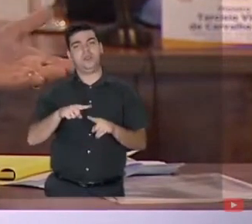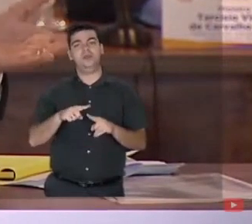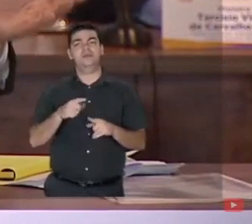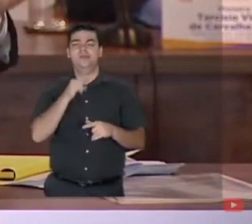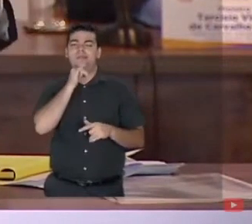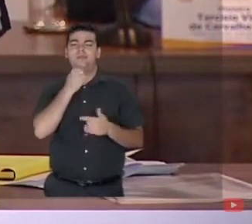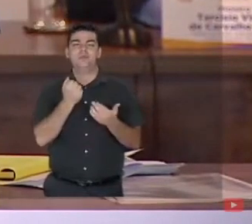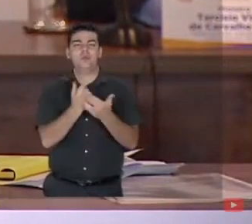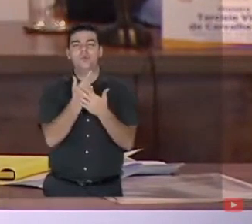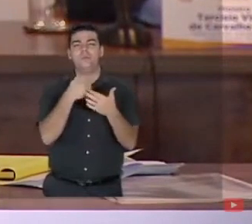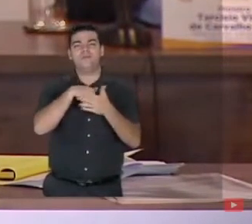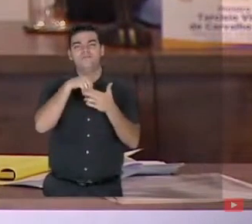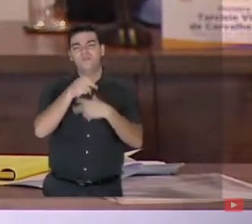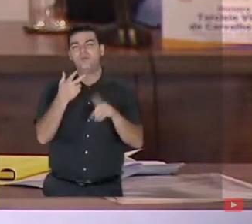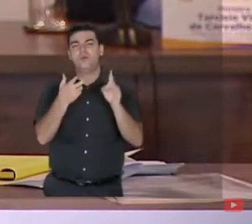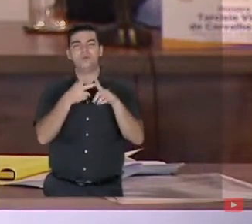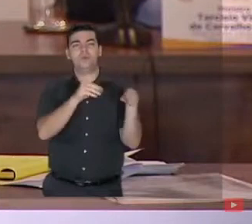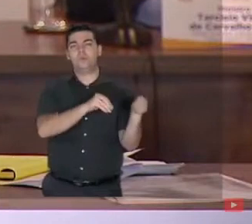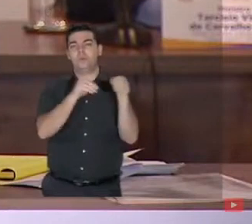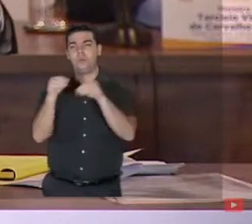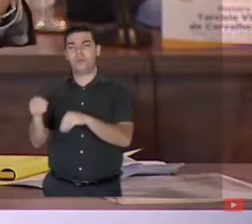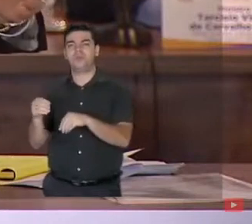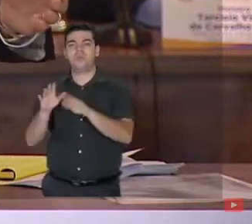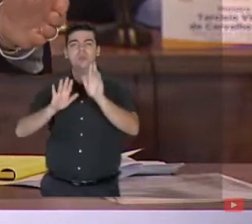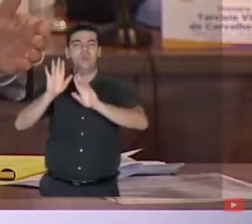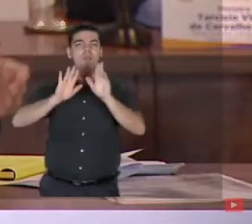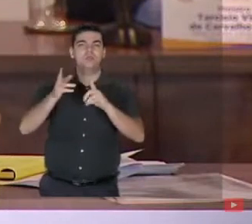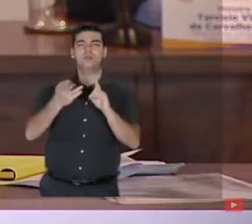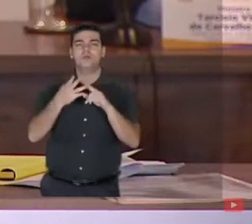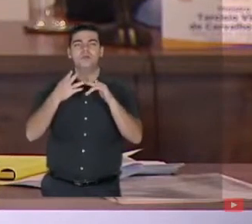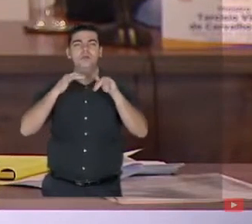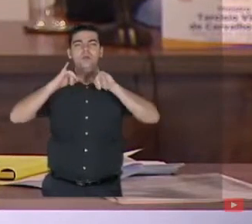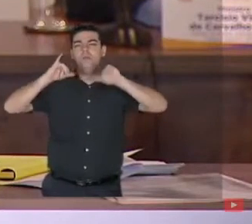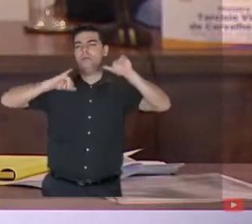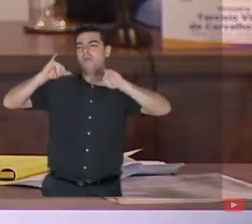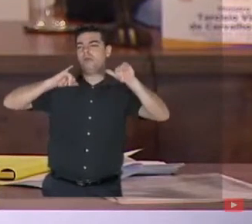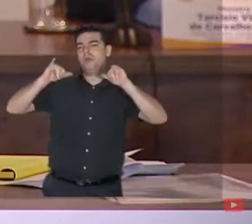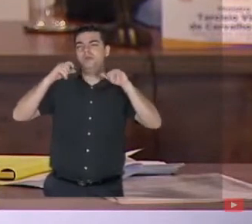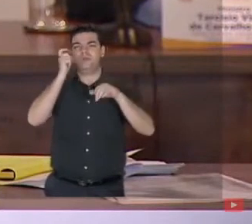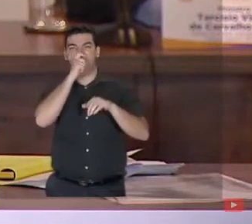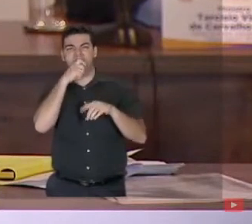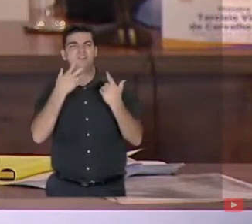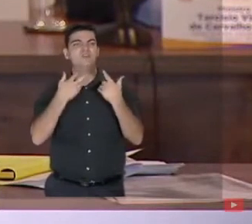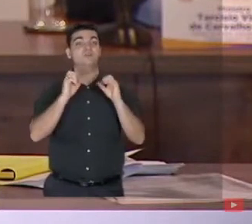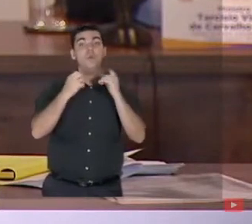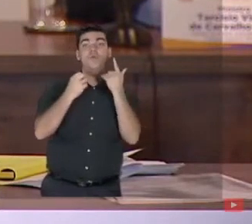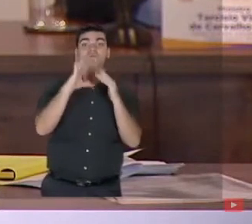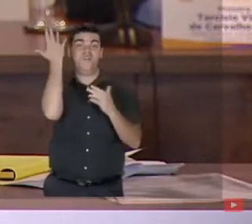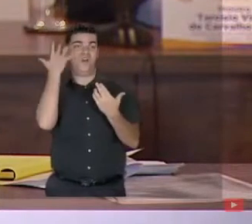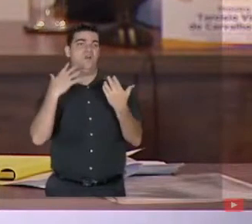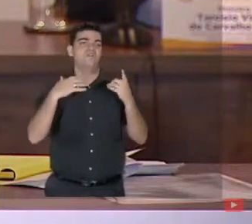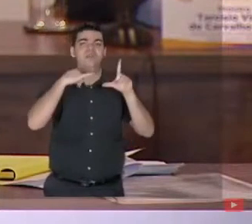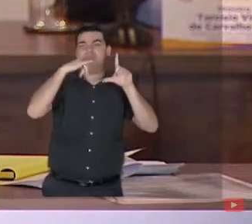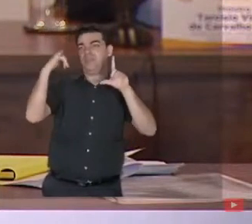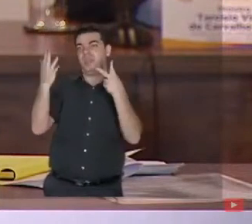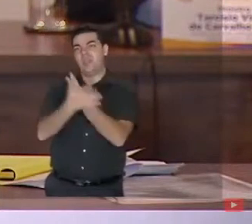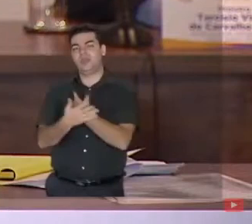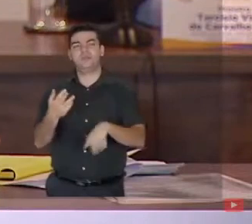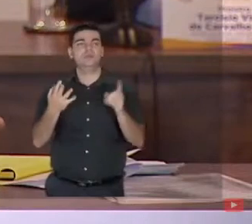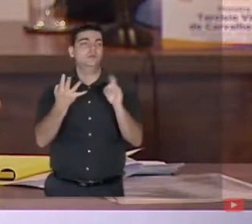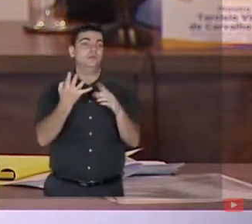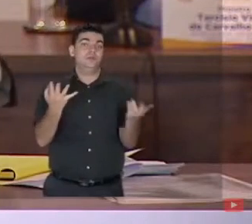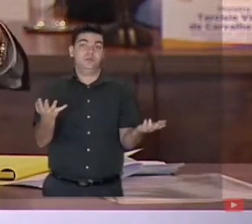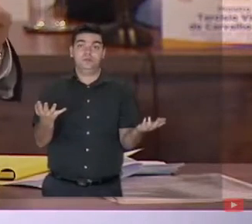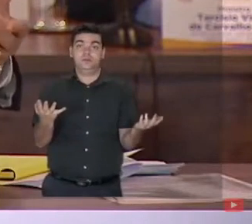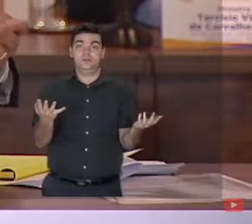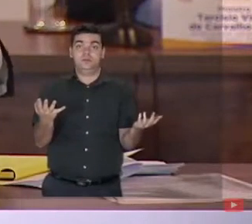de voto, transporte ilegal de eleitor, propaganda indevida e, portanto,